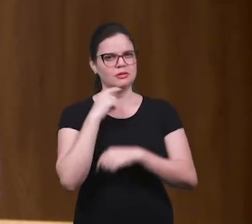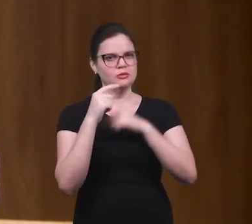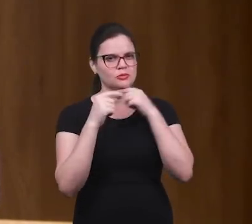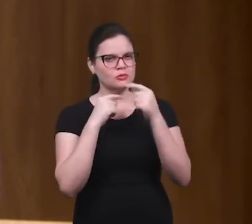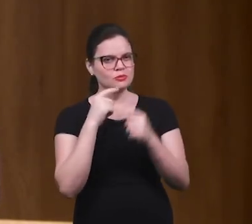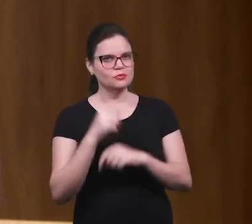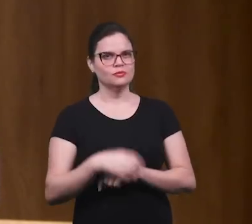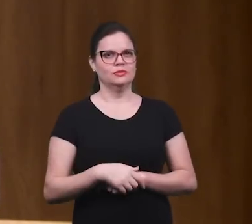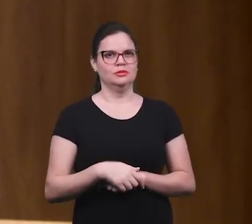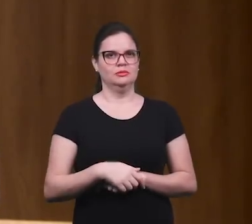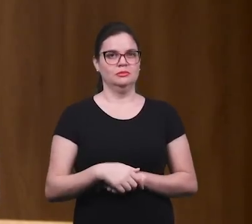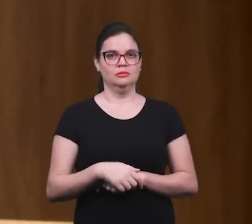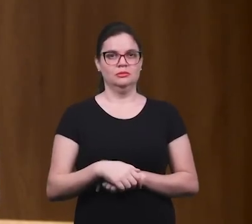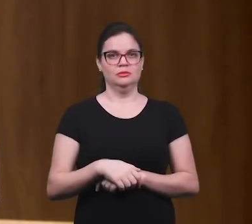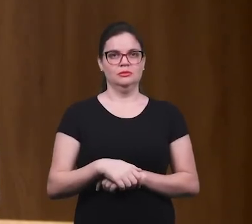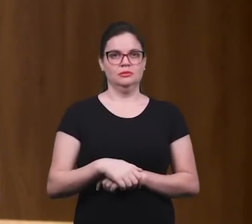dúvida.